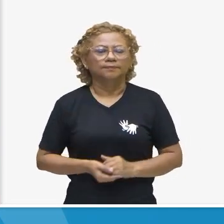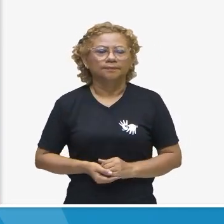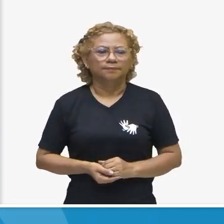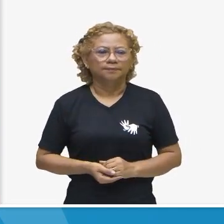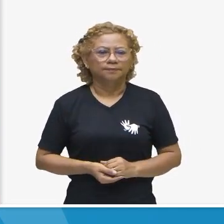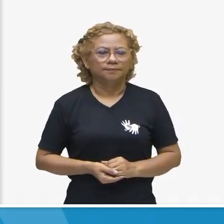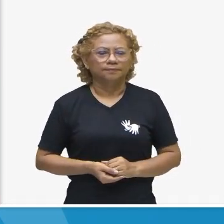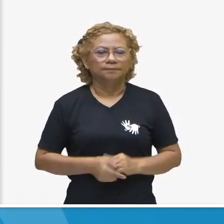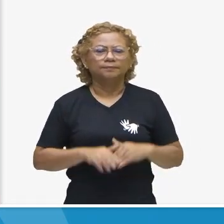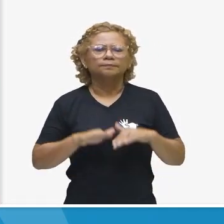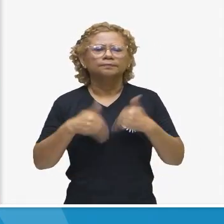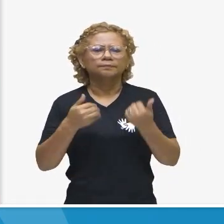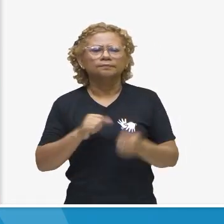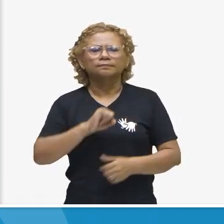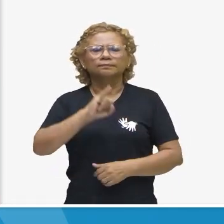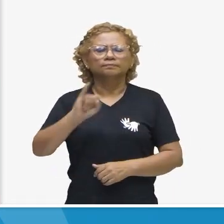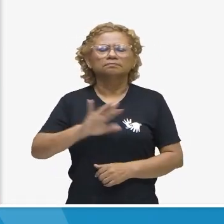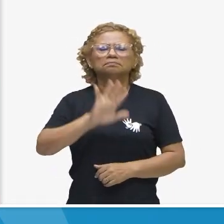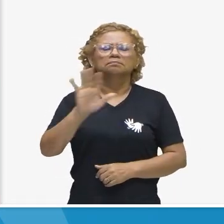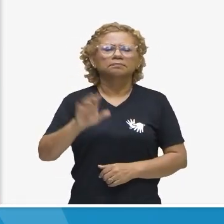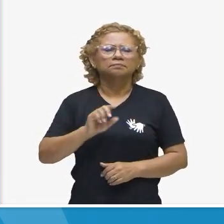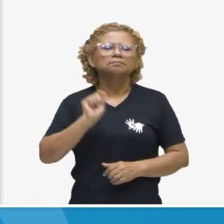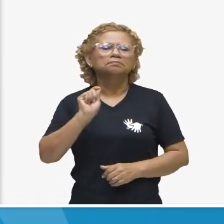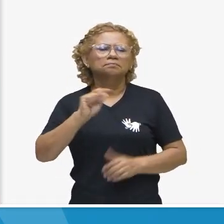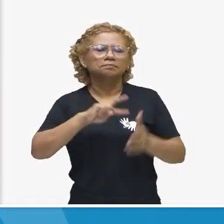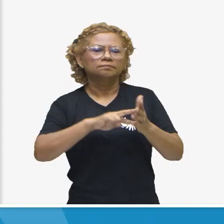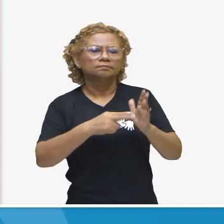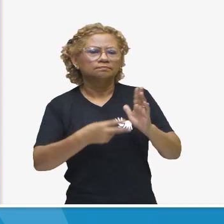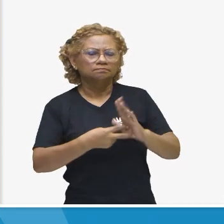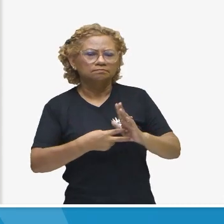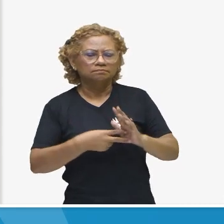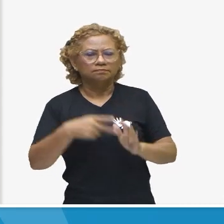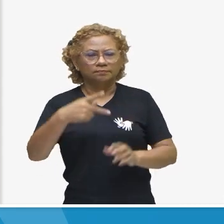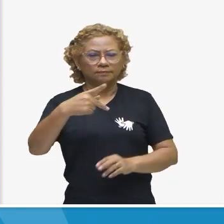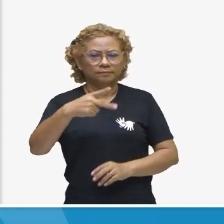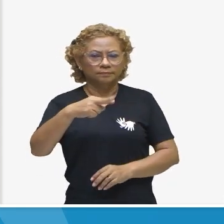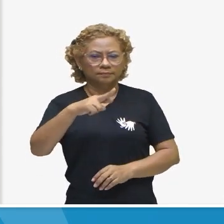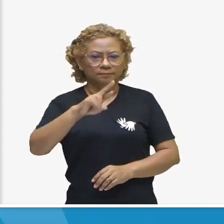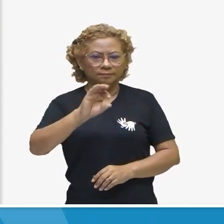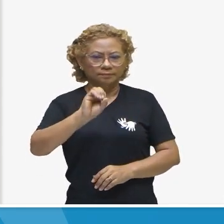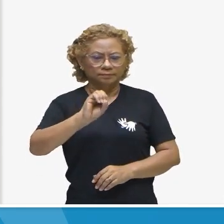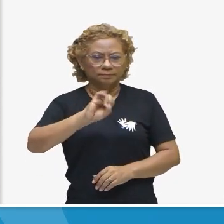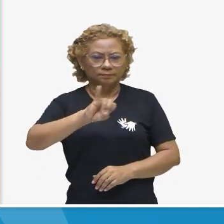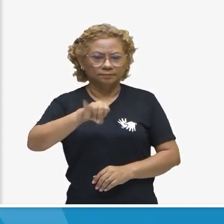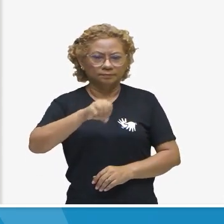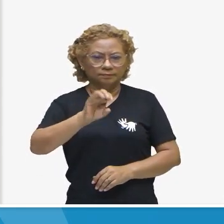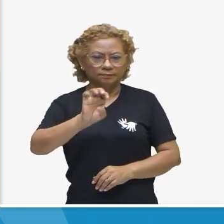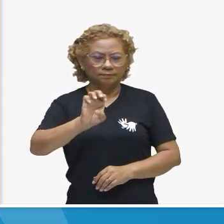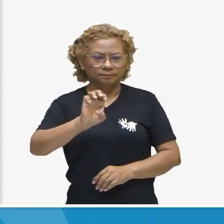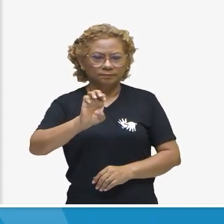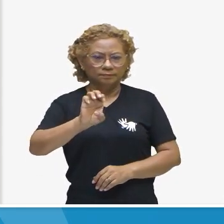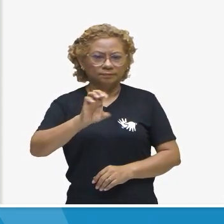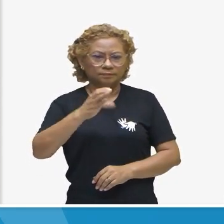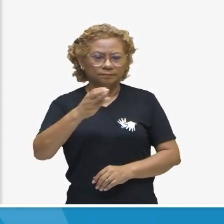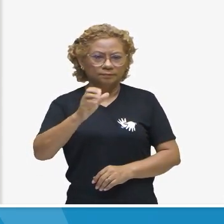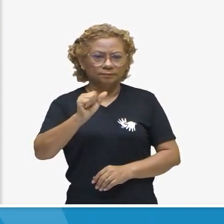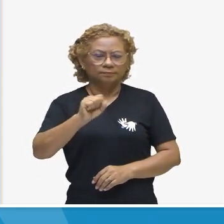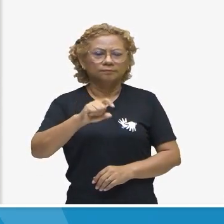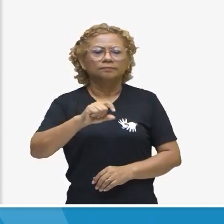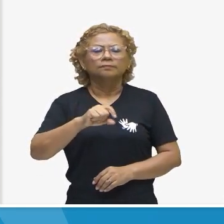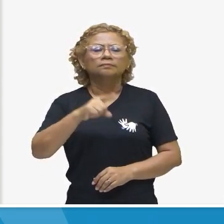para a gente ver o que significa projeção ortogonal. Olha só, o que significa? O que vem